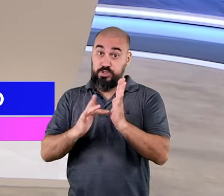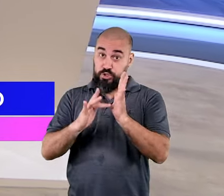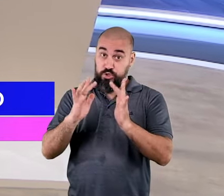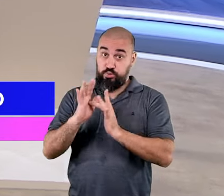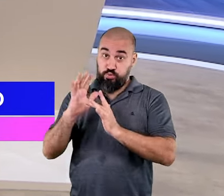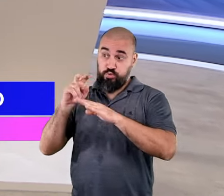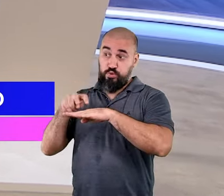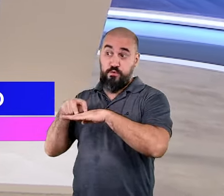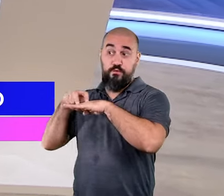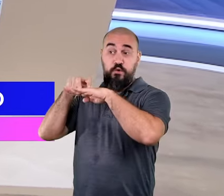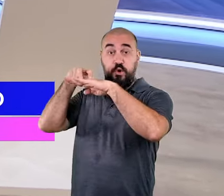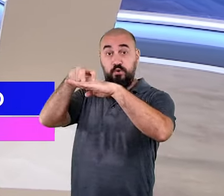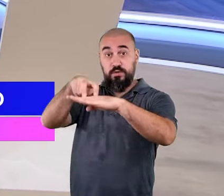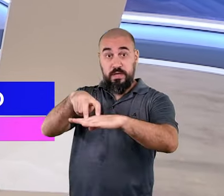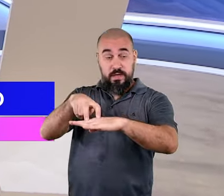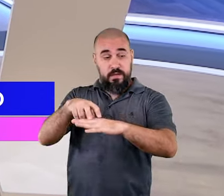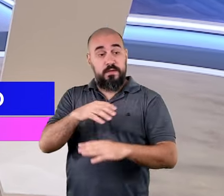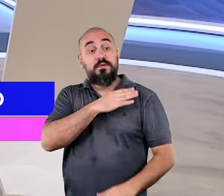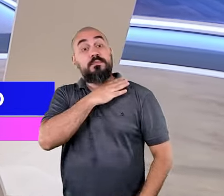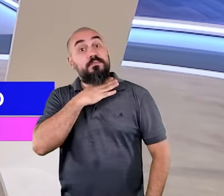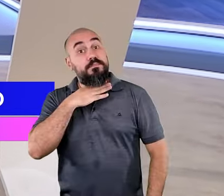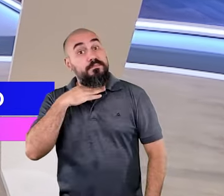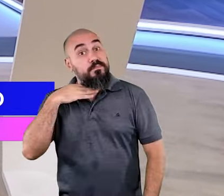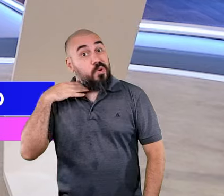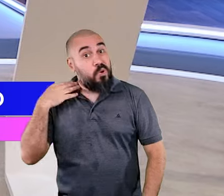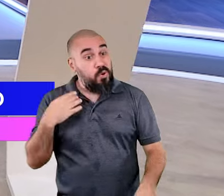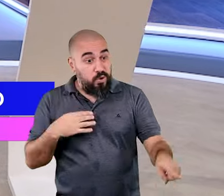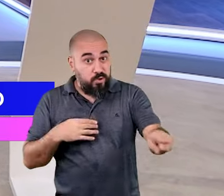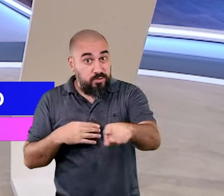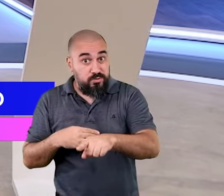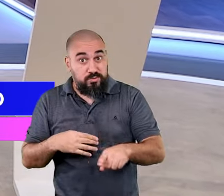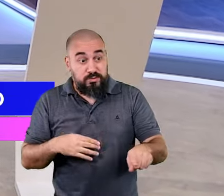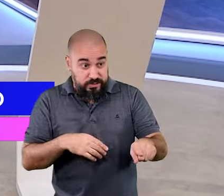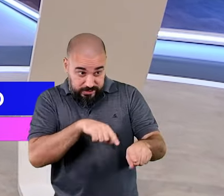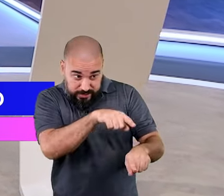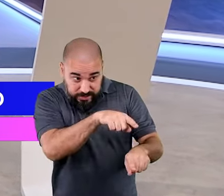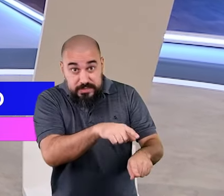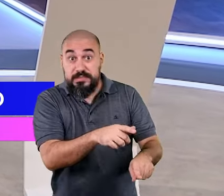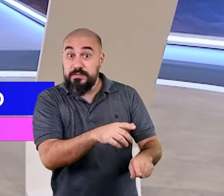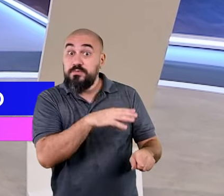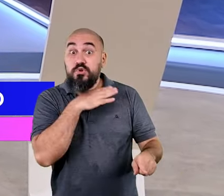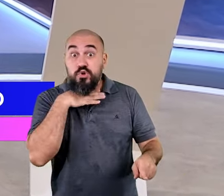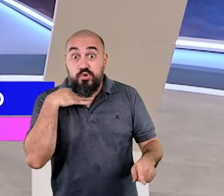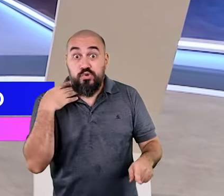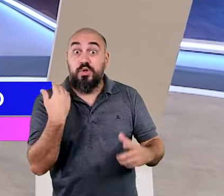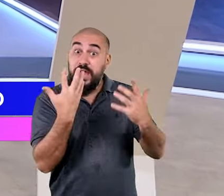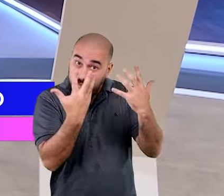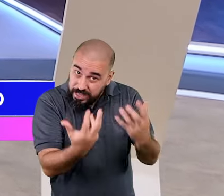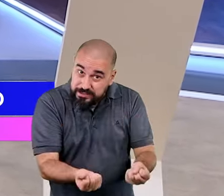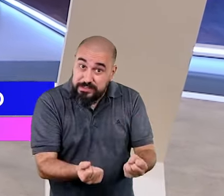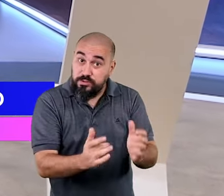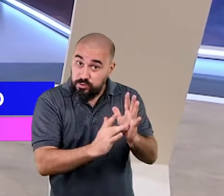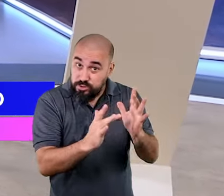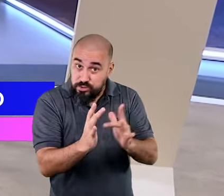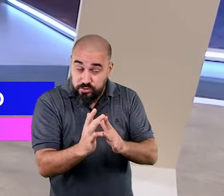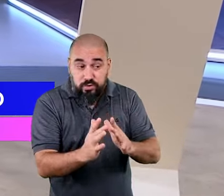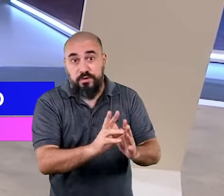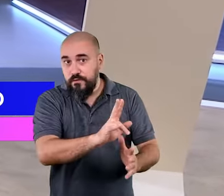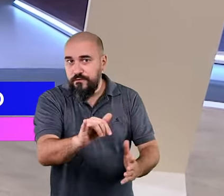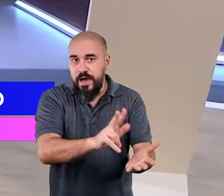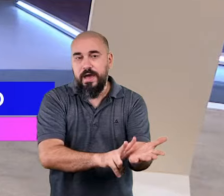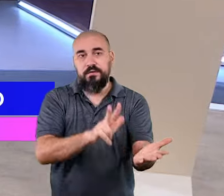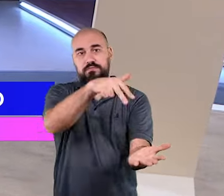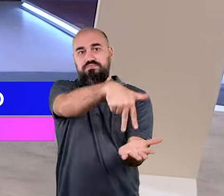retorno, os mortos em Cristo serão chamados à ressurreição. Olha que texto